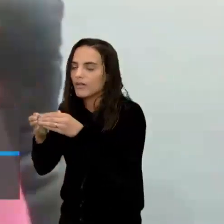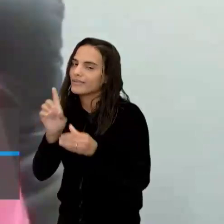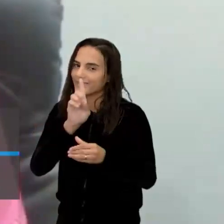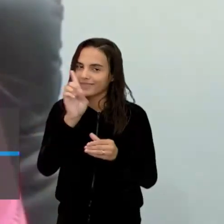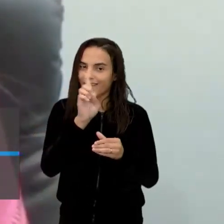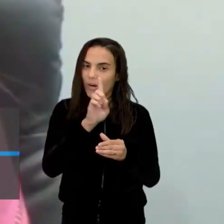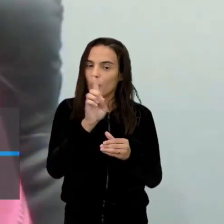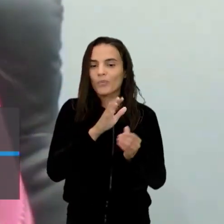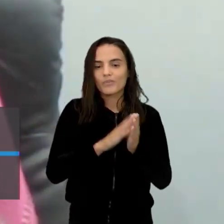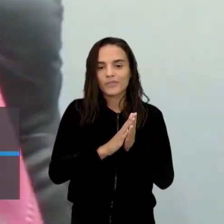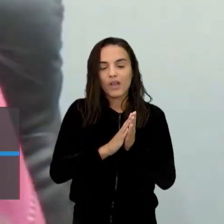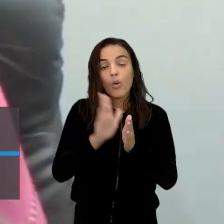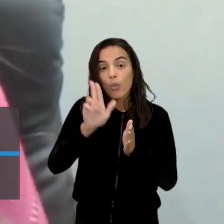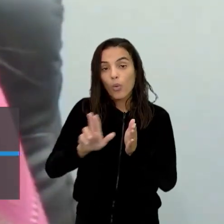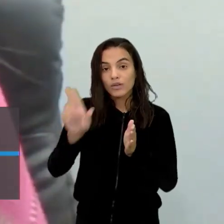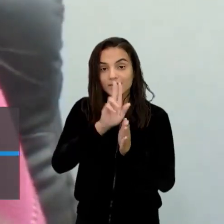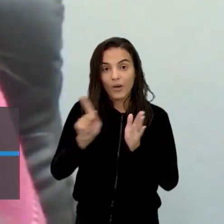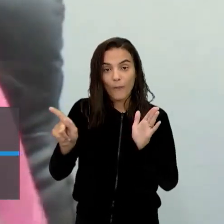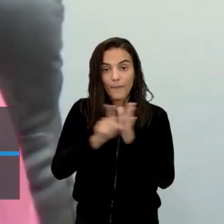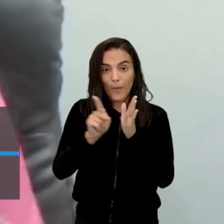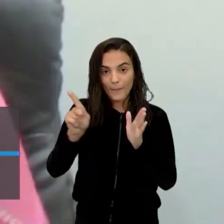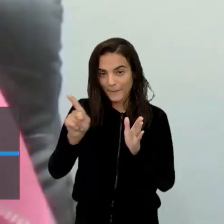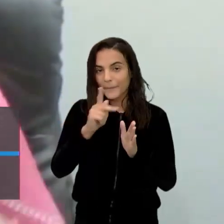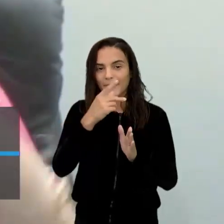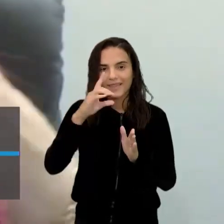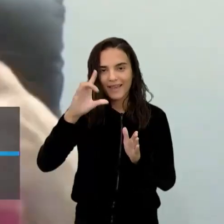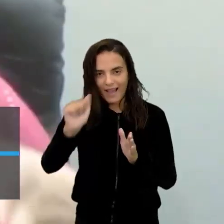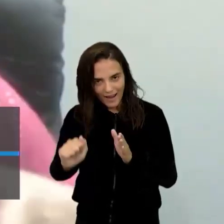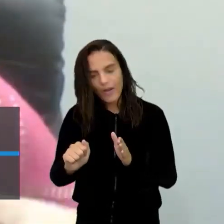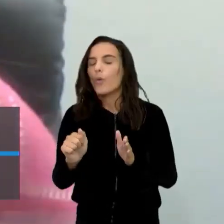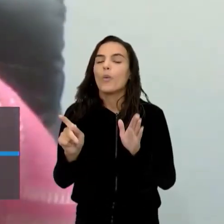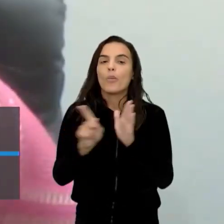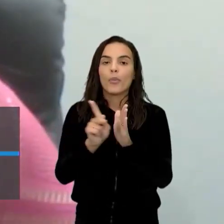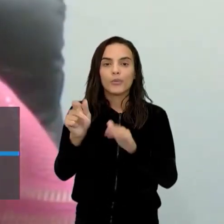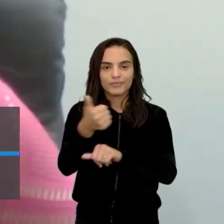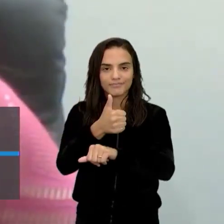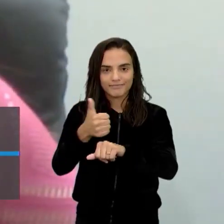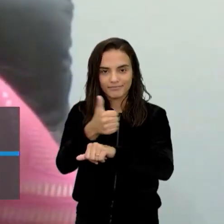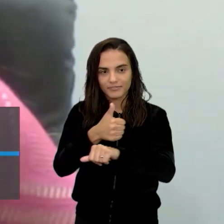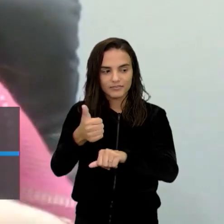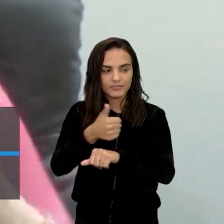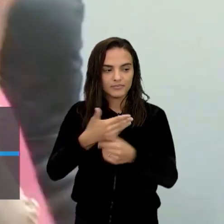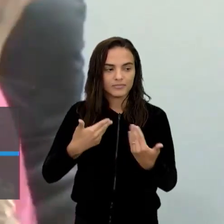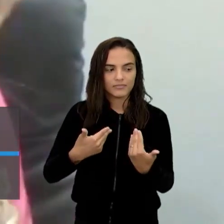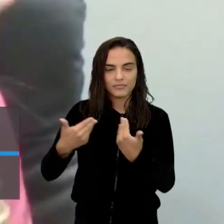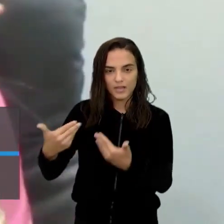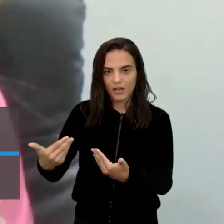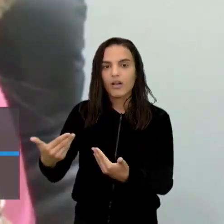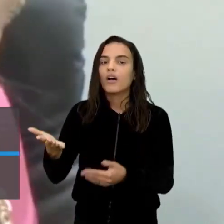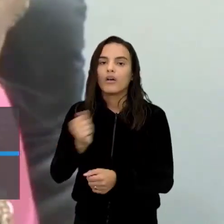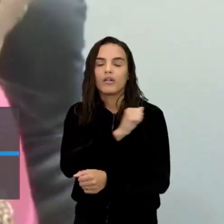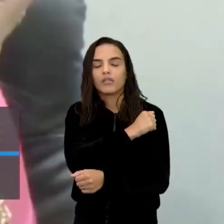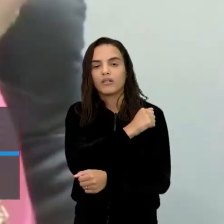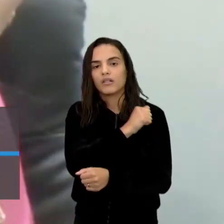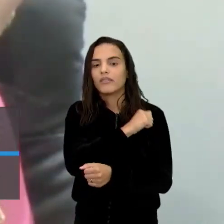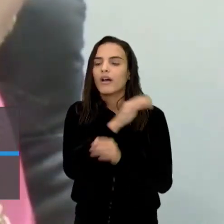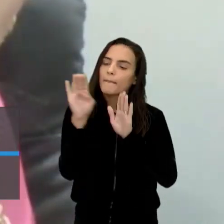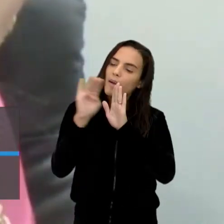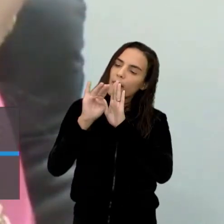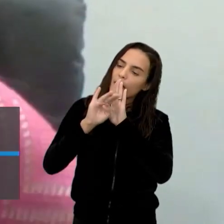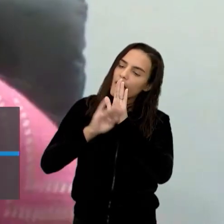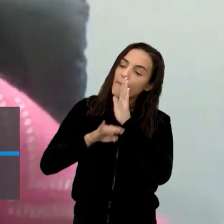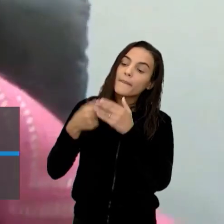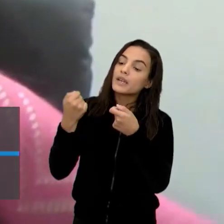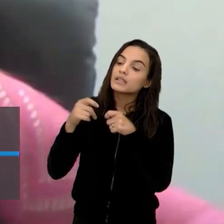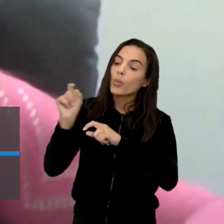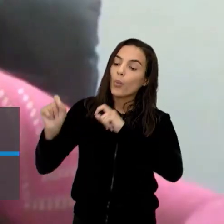umedecidos, não, ele vai usar o próprio PAE, o próprio profissional que está atendendo aquele aluno, vai listar o que ele